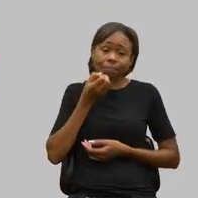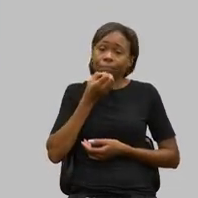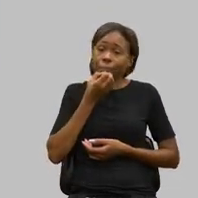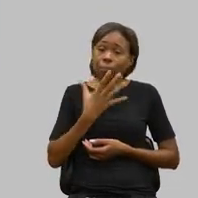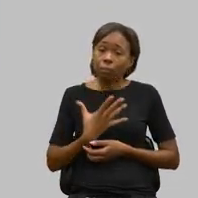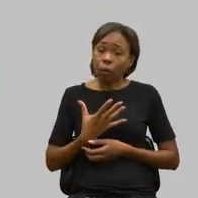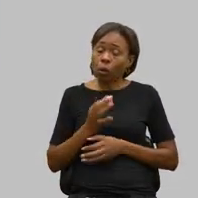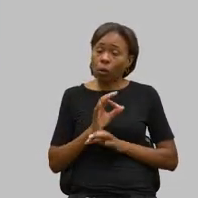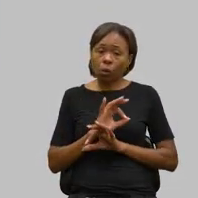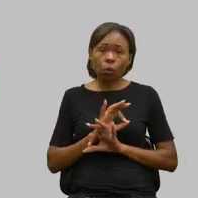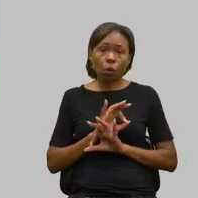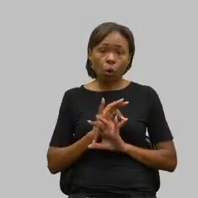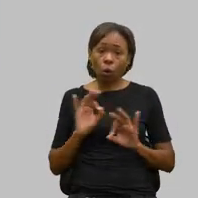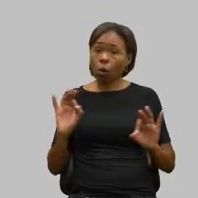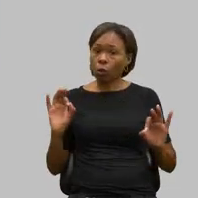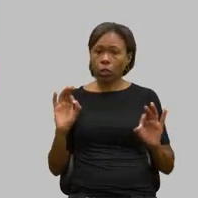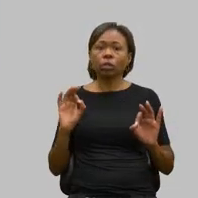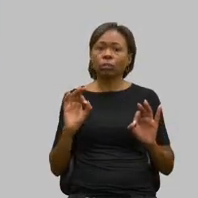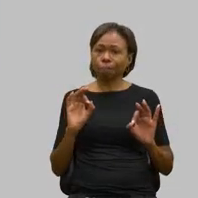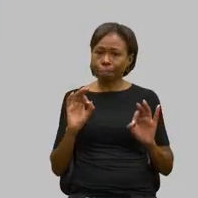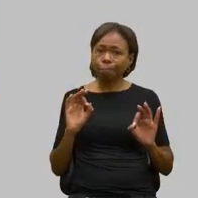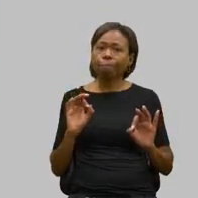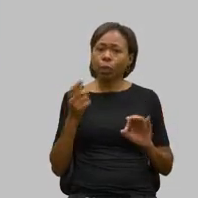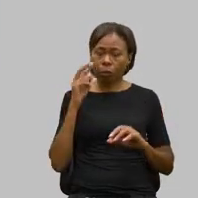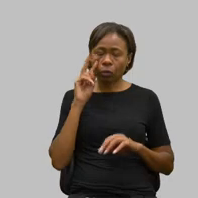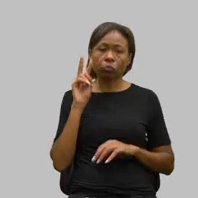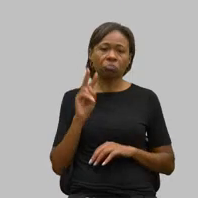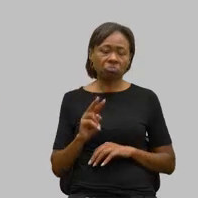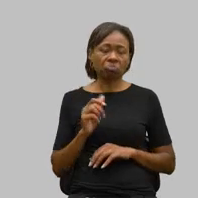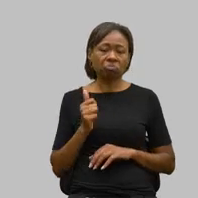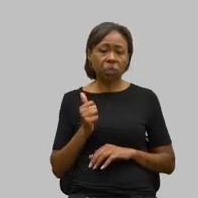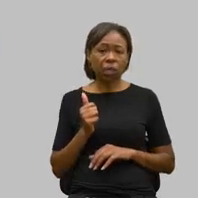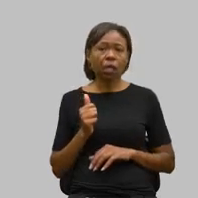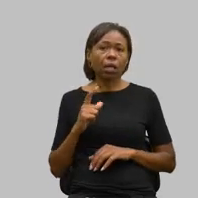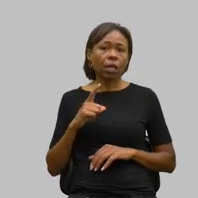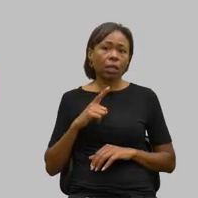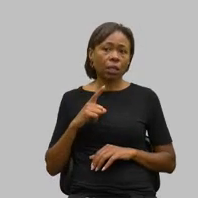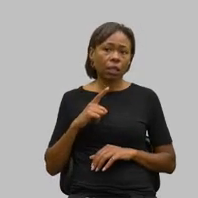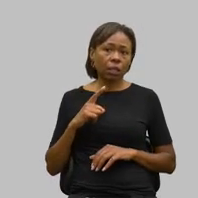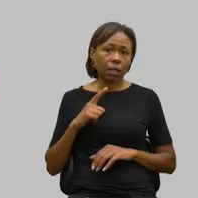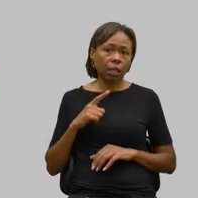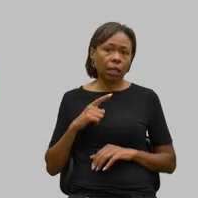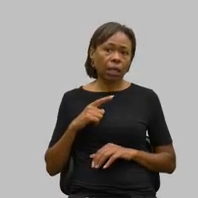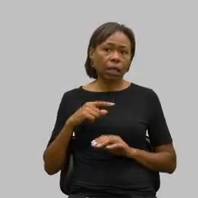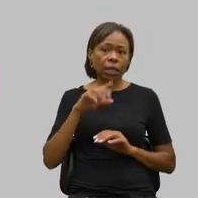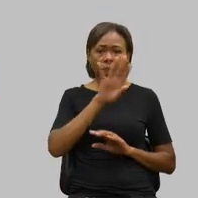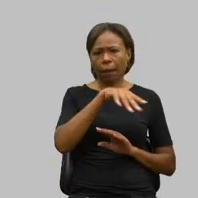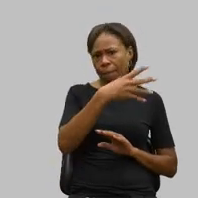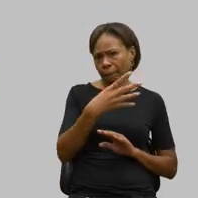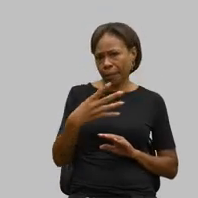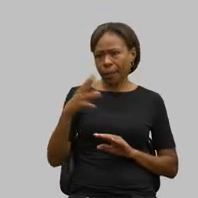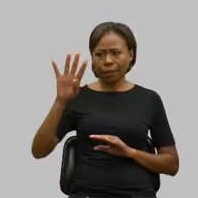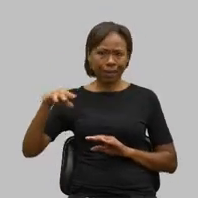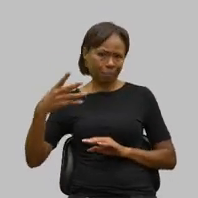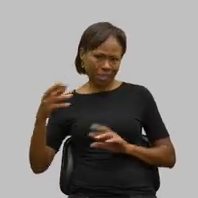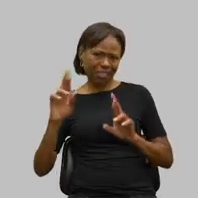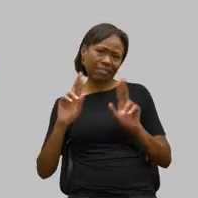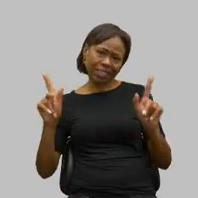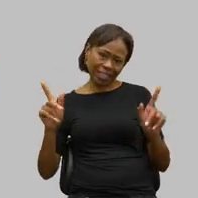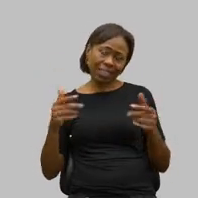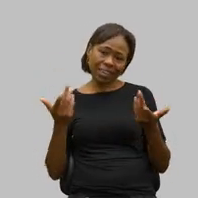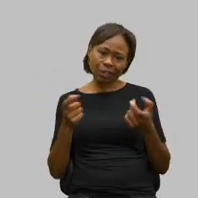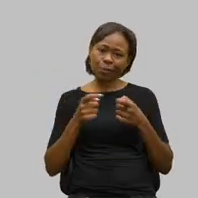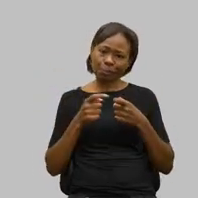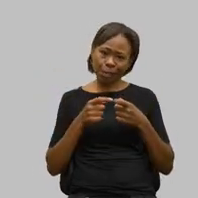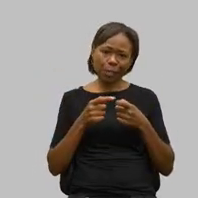disparadamente das mais exitosas que eu já vi. É lógico, você diferenciou a tabela, o médico vai para o bloco mesmo. Não só é médico,